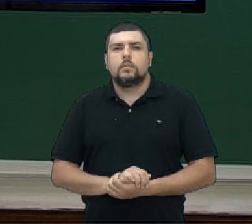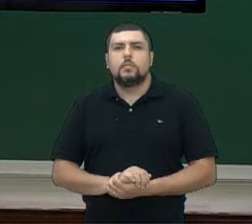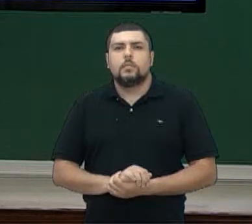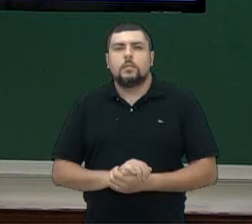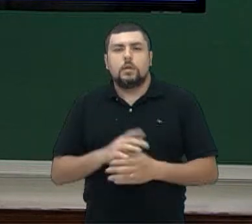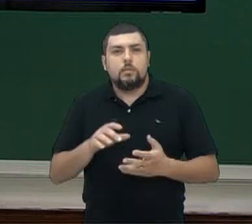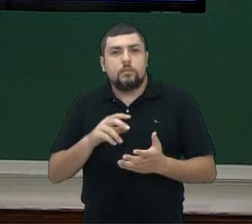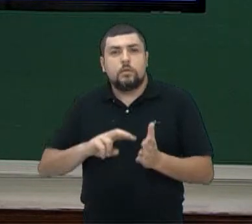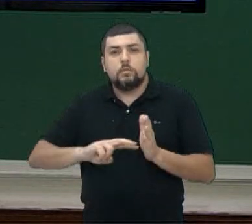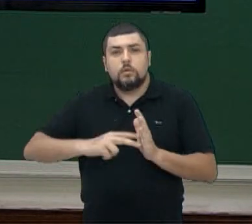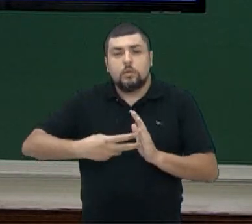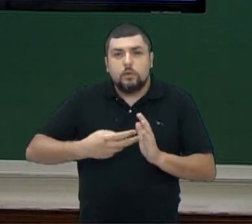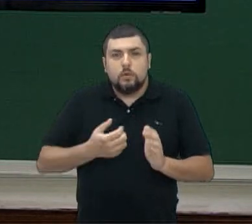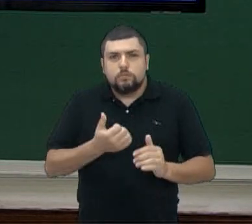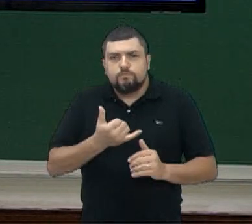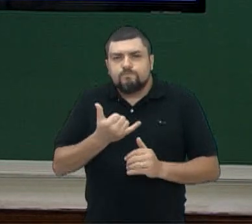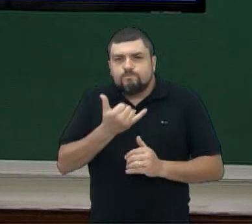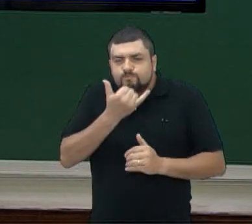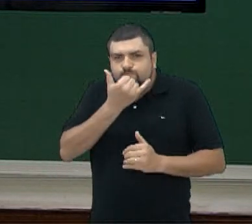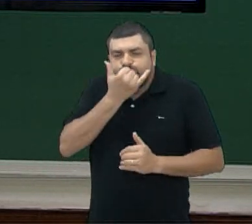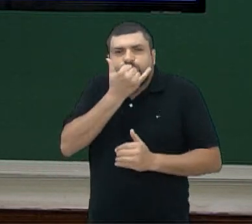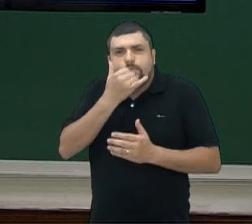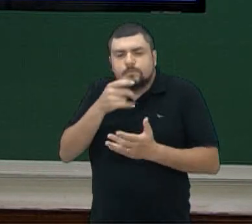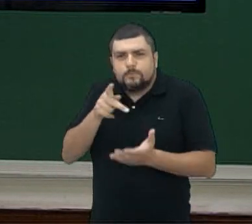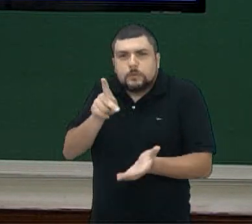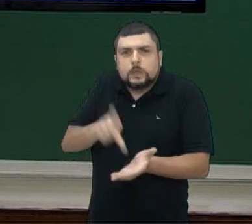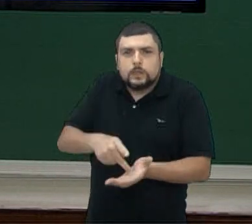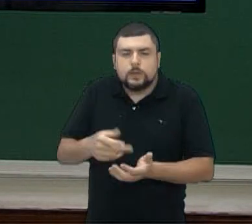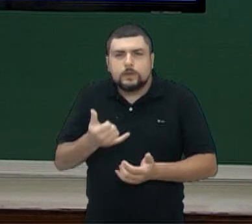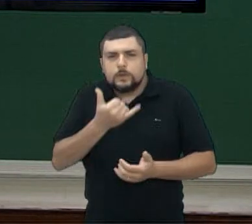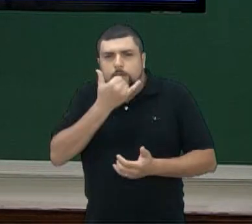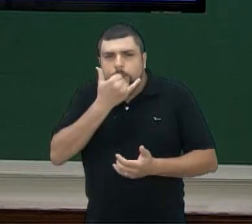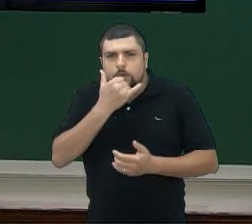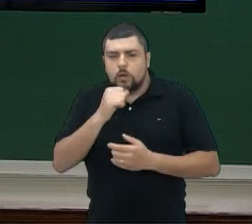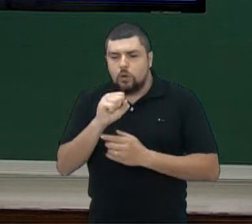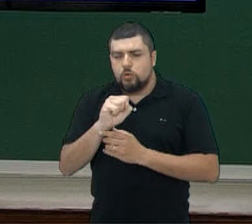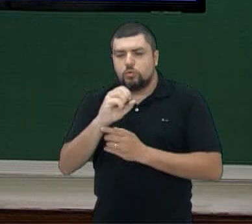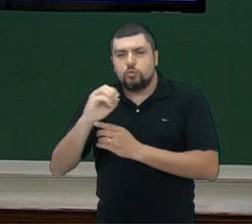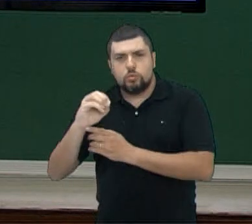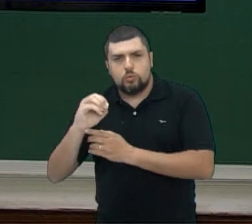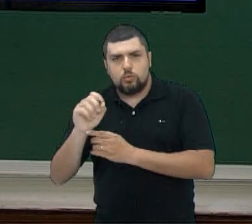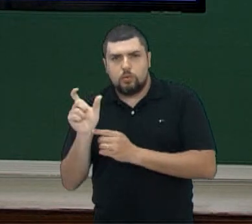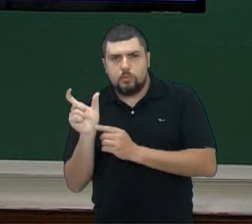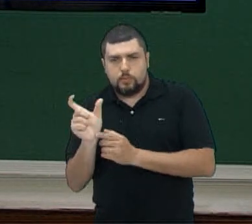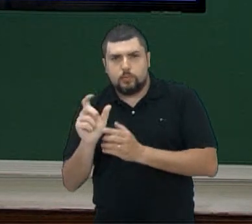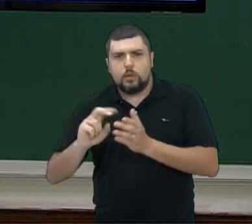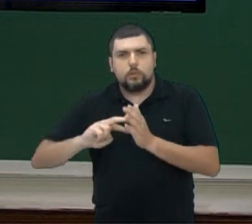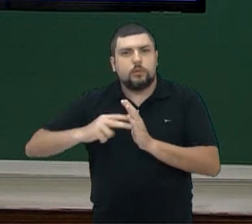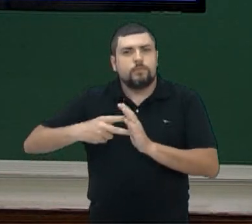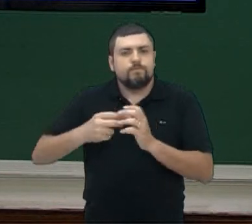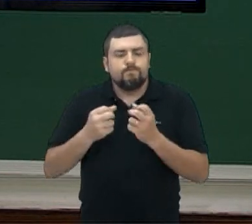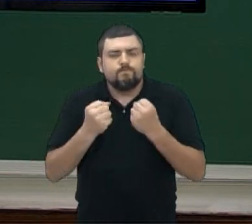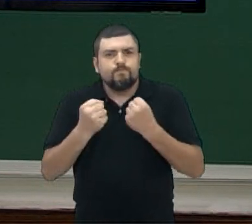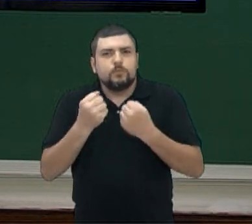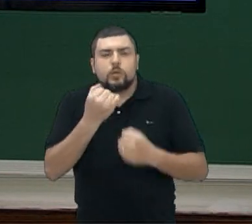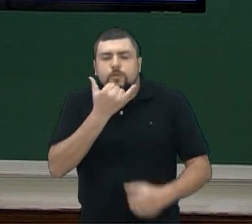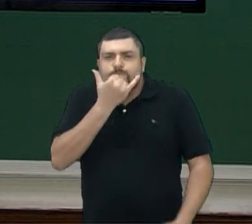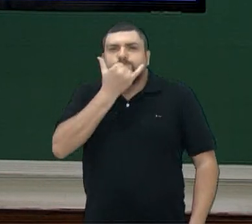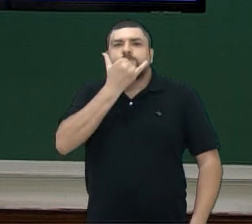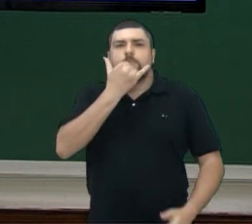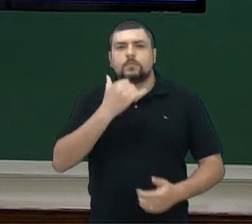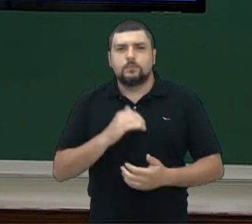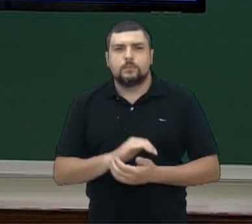lamento. Justamente esse so que está ali, ele intensifica, tá bom? Letter C, I was